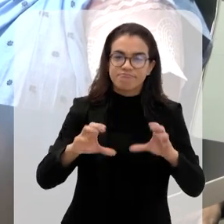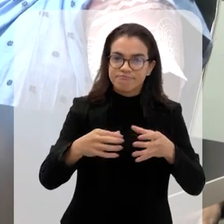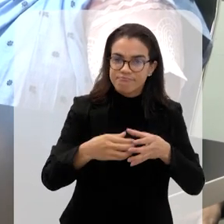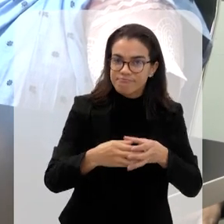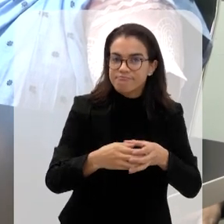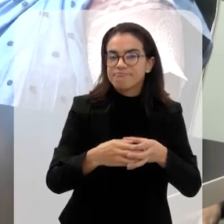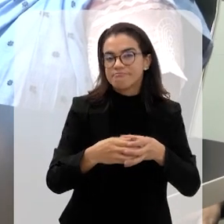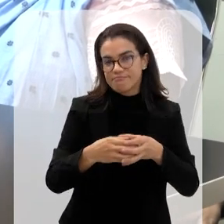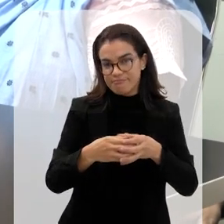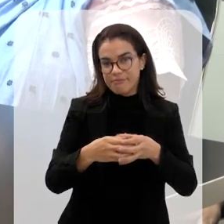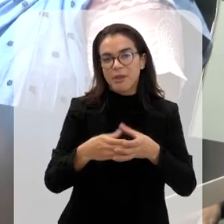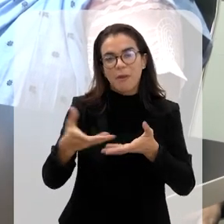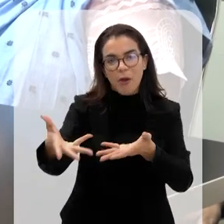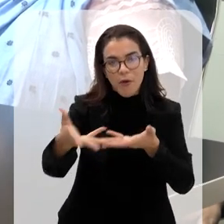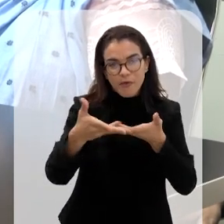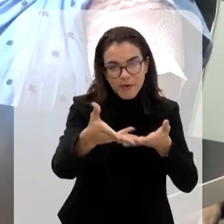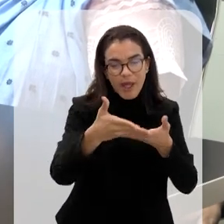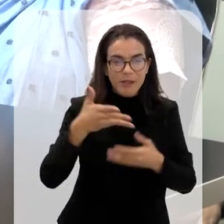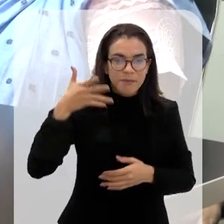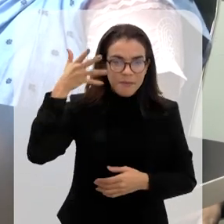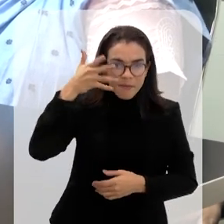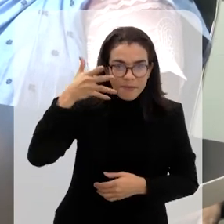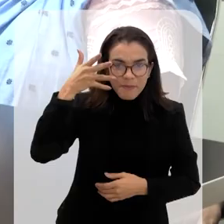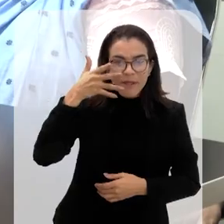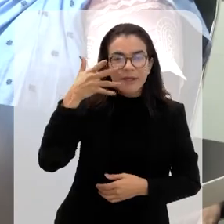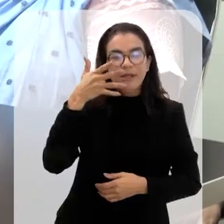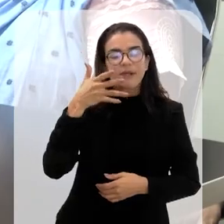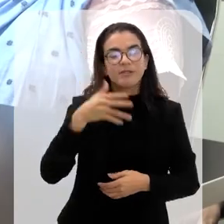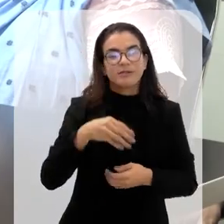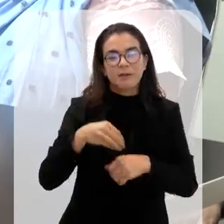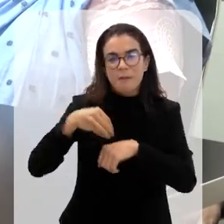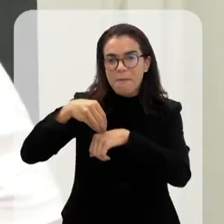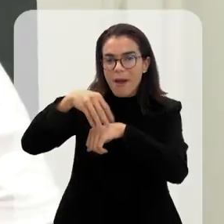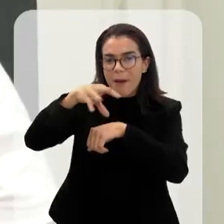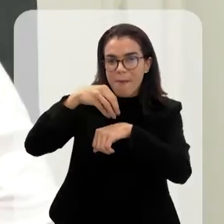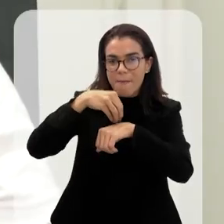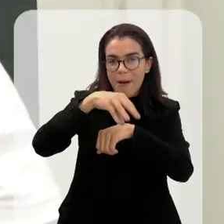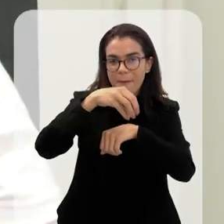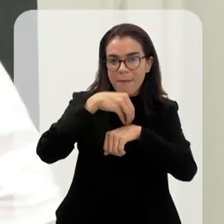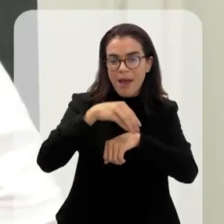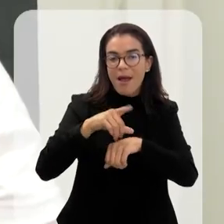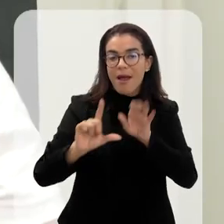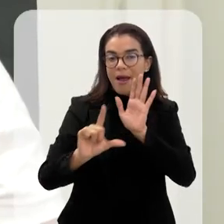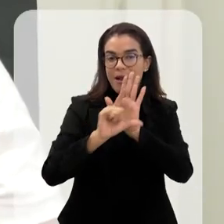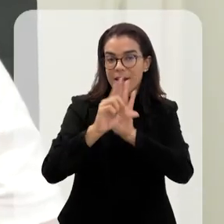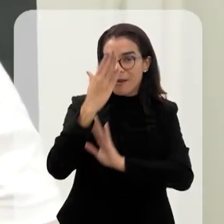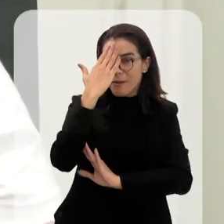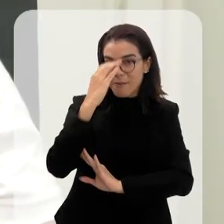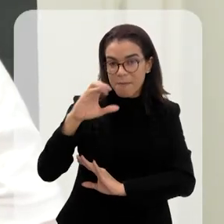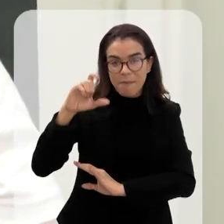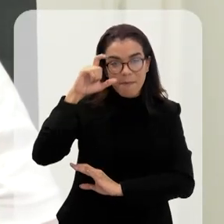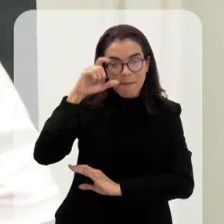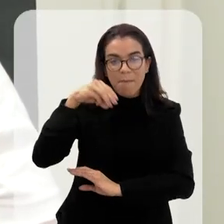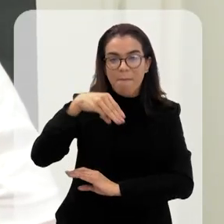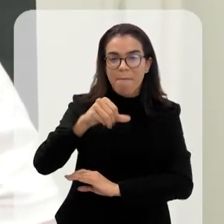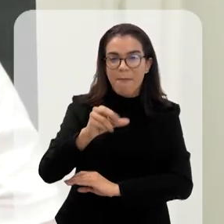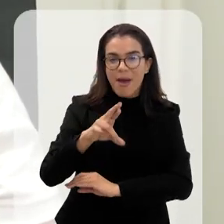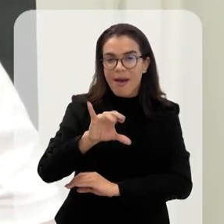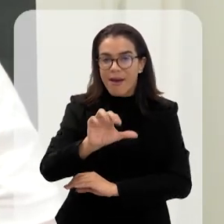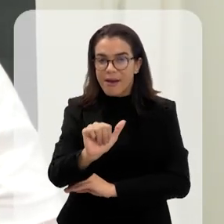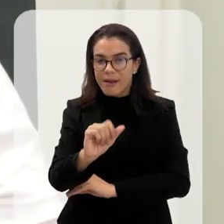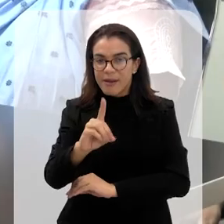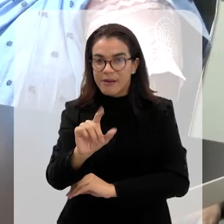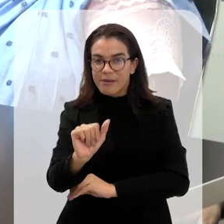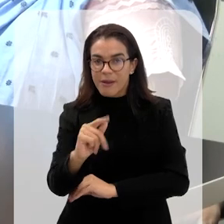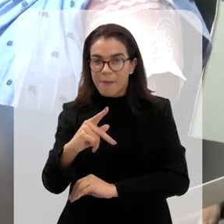fazem parte, elas fazem parte da rede, são chamadas, convidadas, e a gente consegue disseminar a Lei Maria da Penha em outros organismos